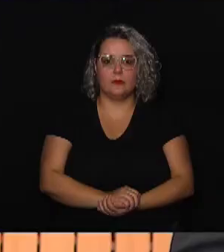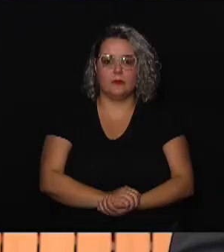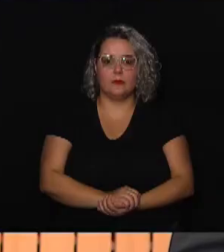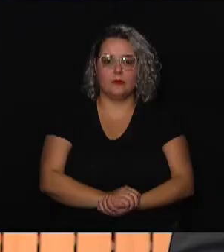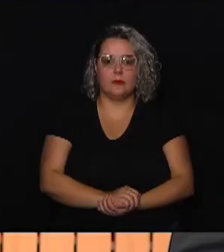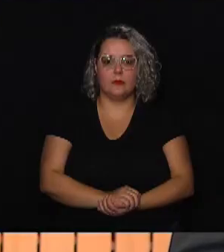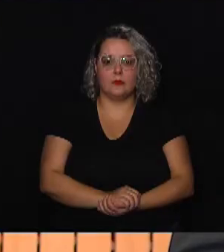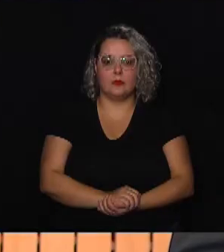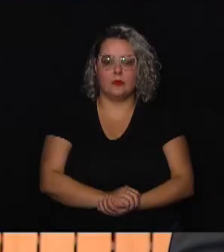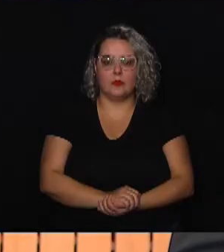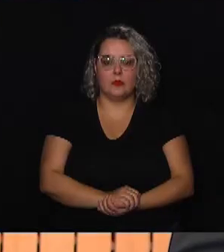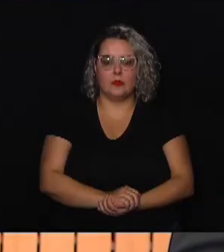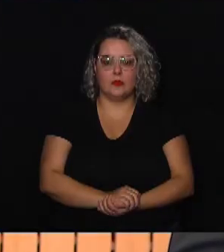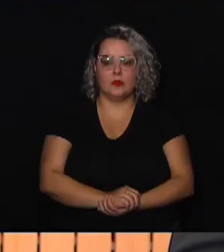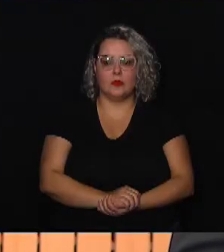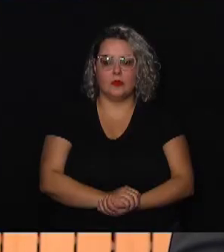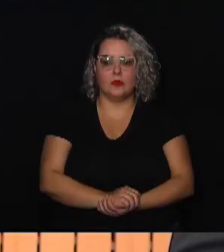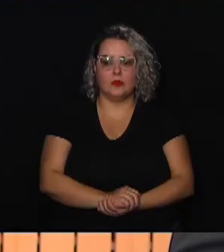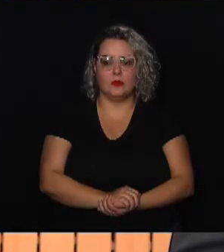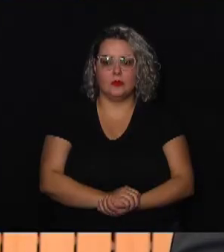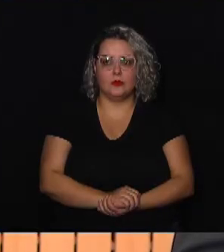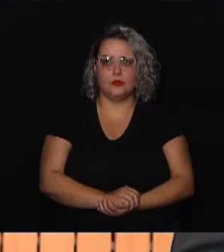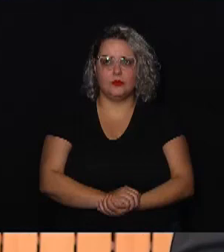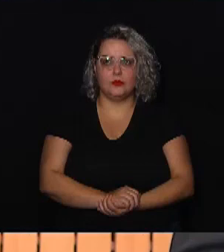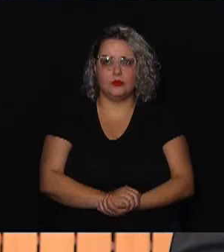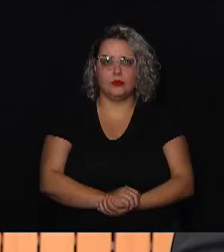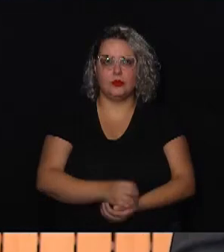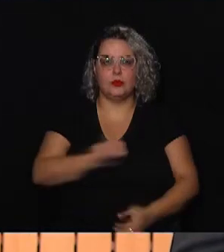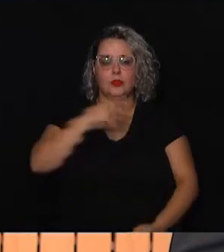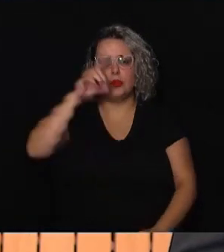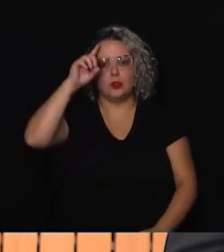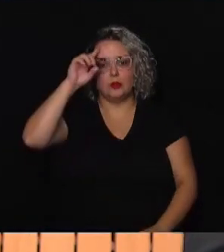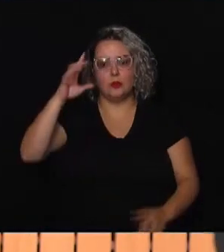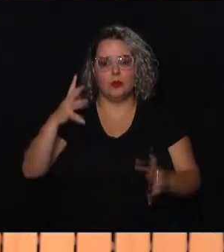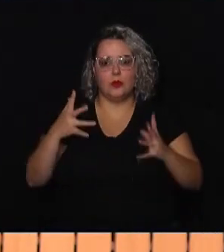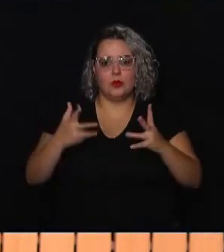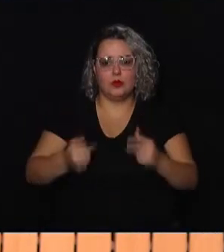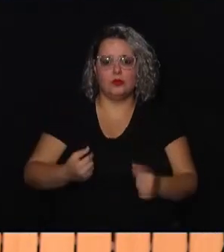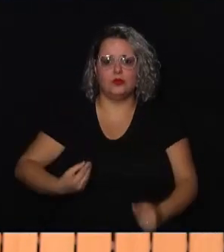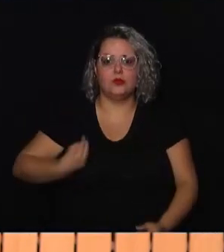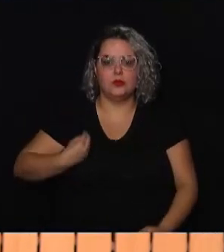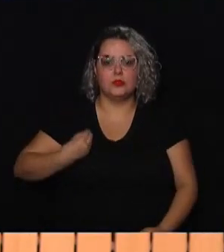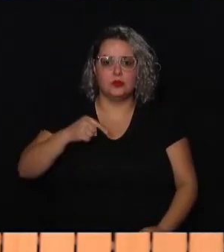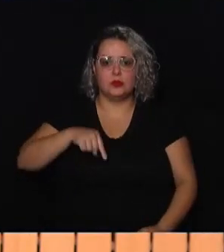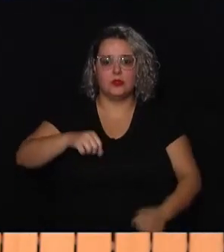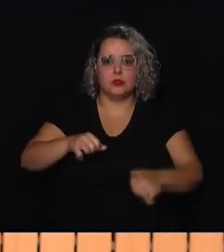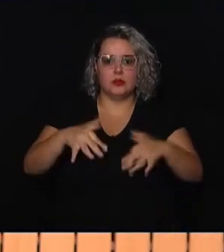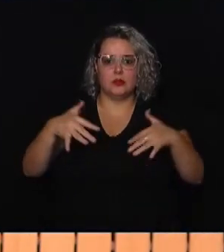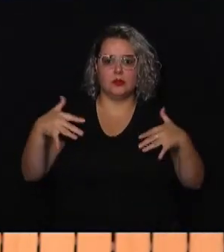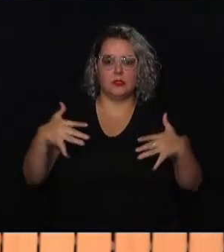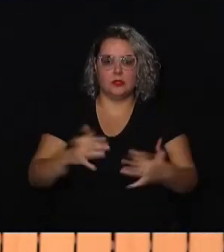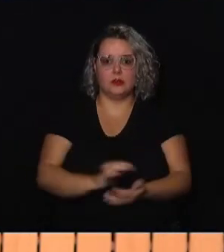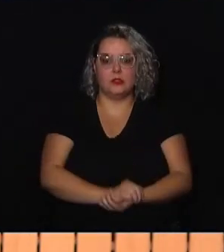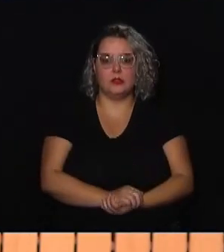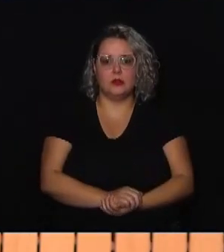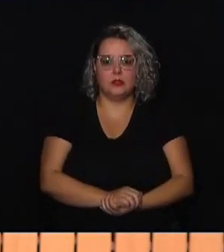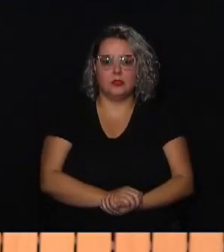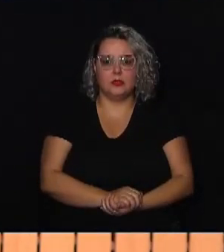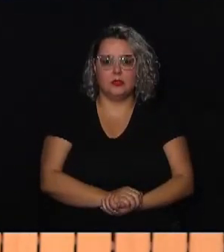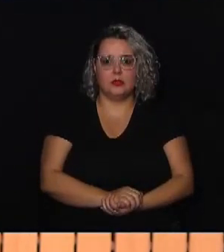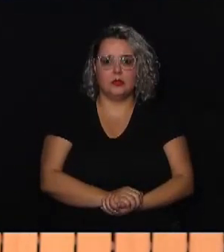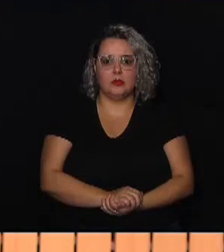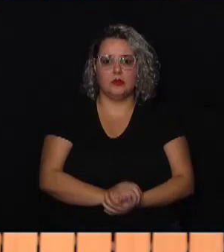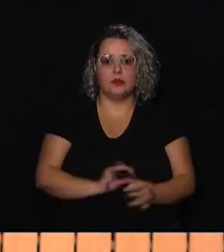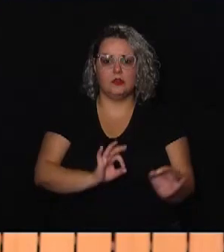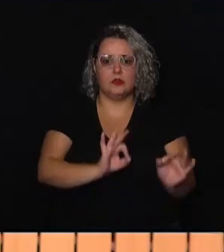Muito bom dia a todos, público que se faz presente aqui nesse plenário, público que nos acompanha